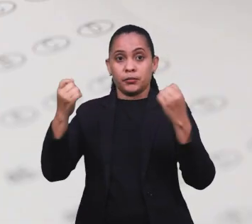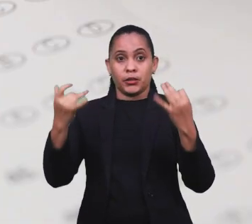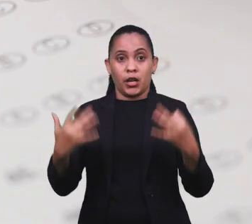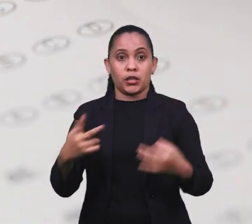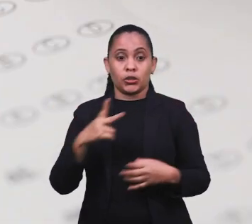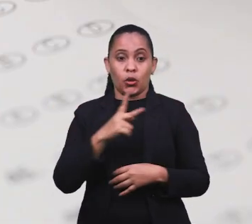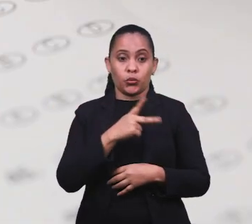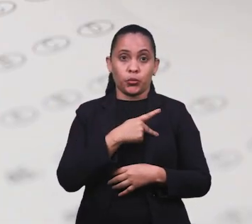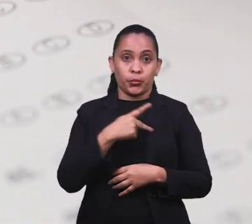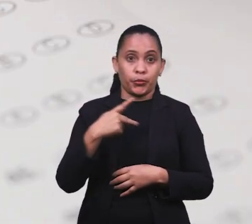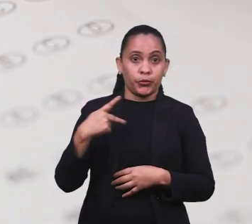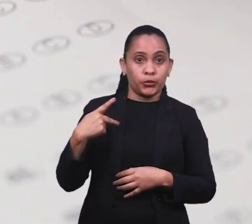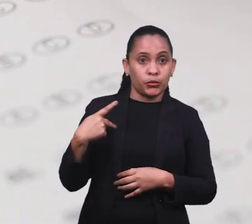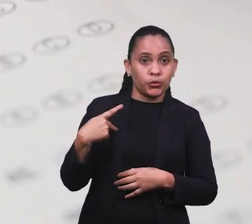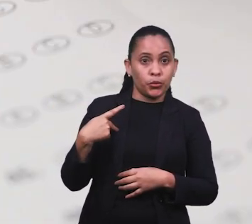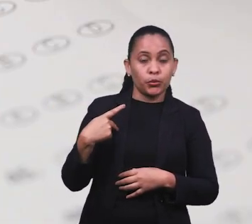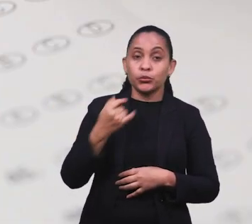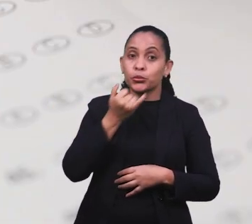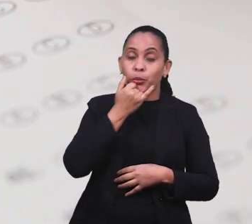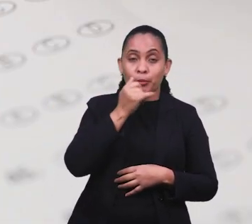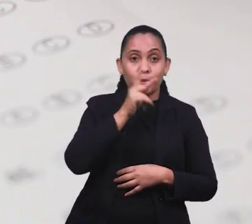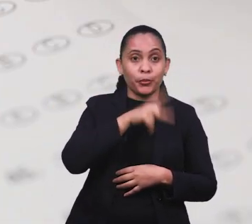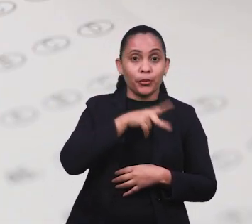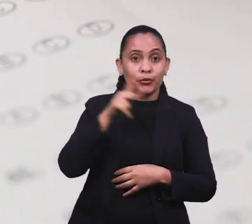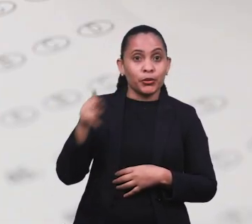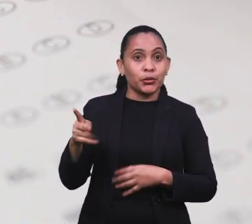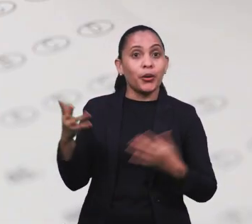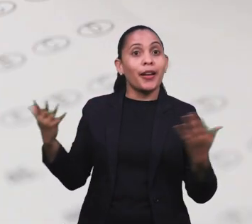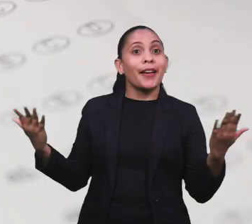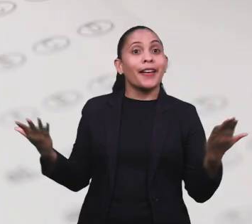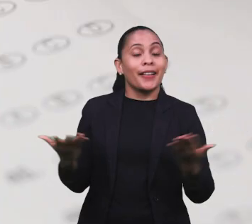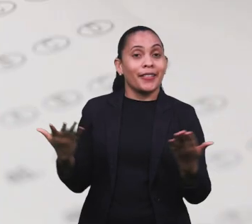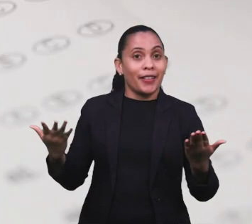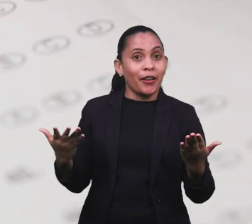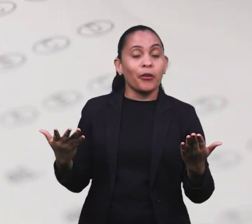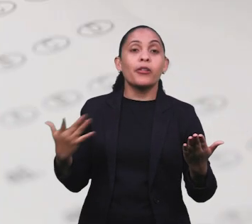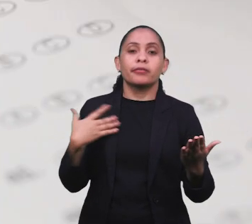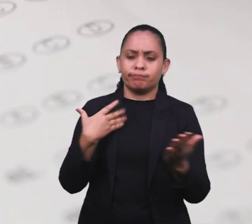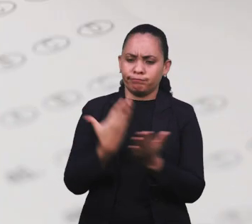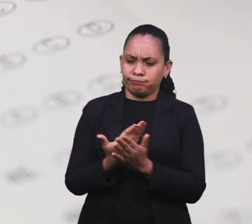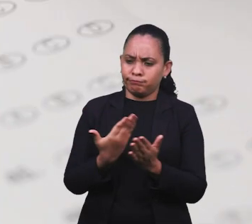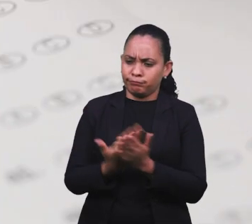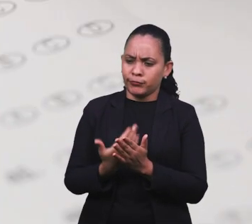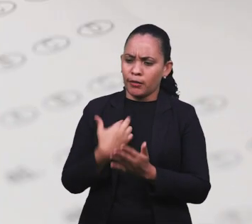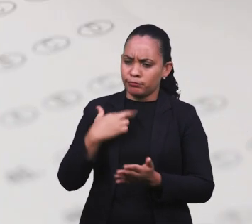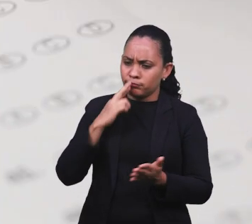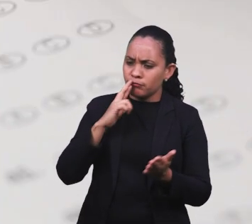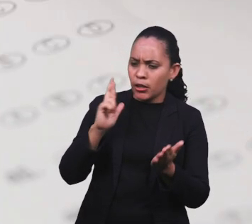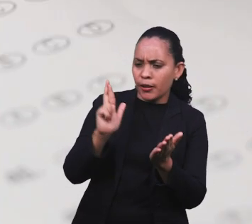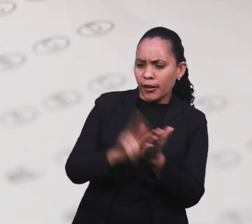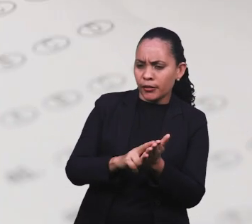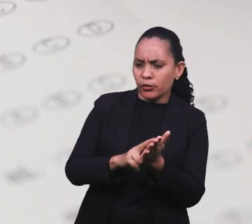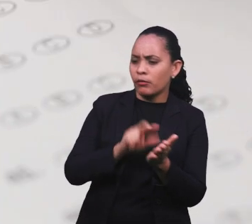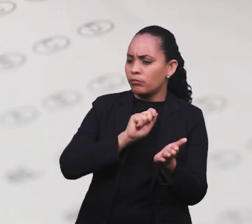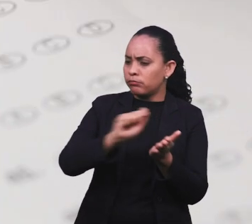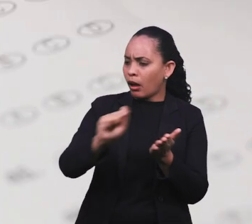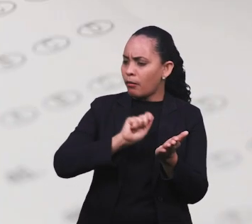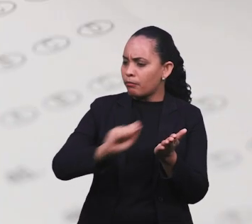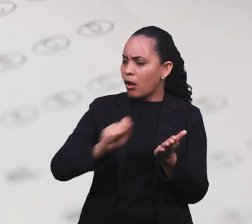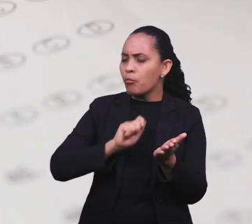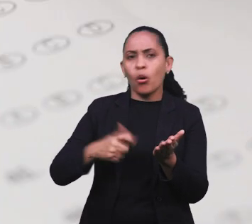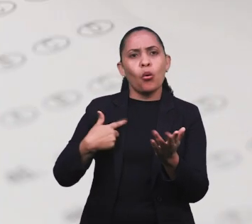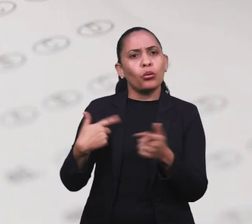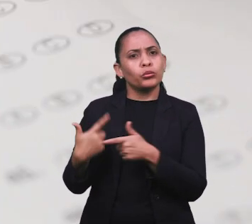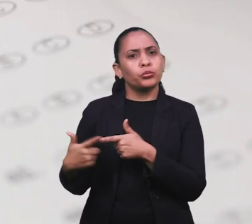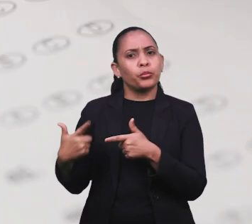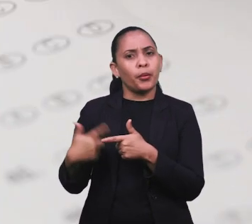né? A explicação que o professor traz, tá certo. E agora, vamos colocar a mão na massa, para saber como que a gente vai